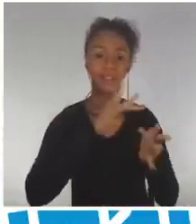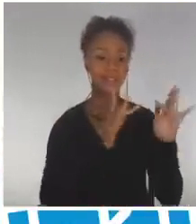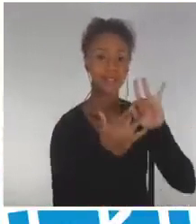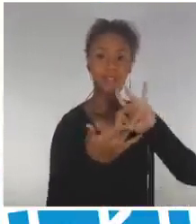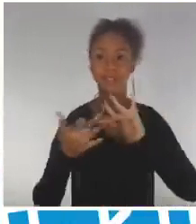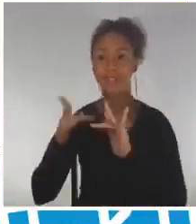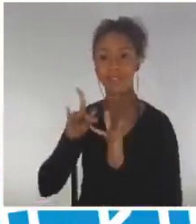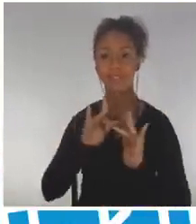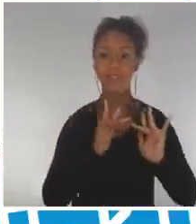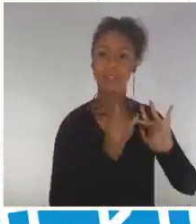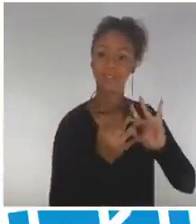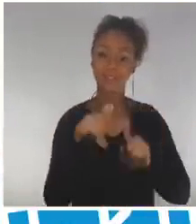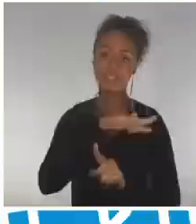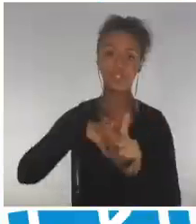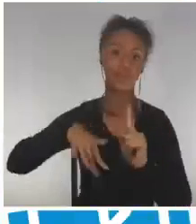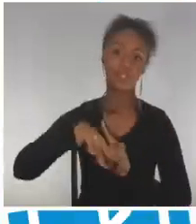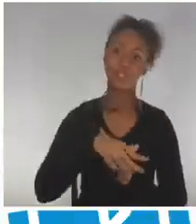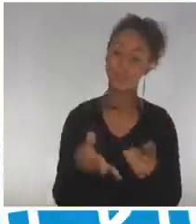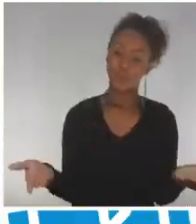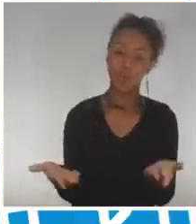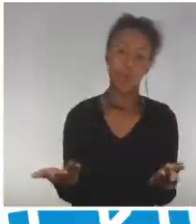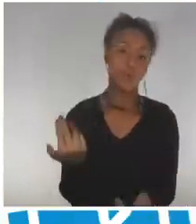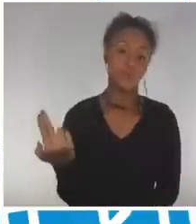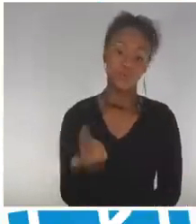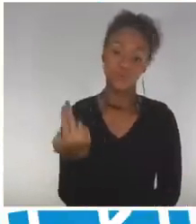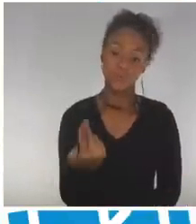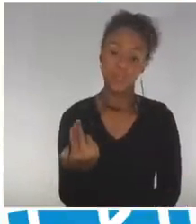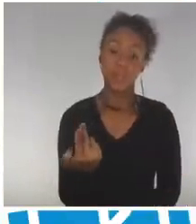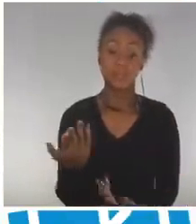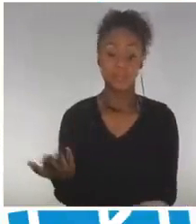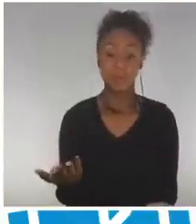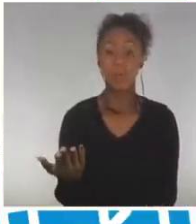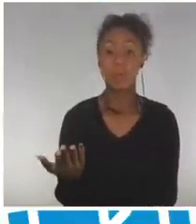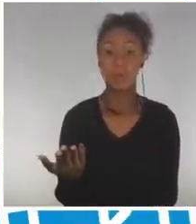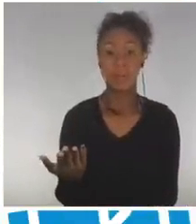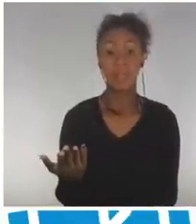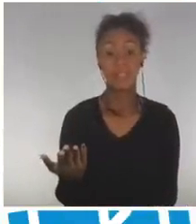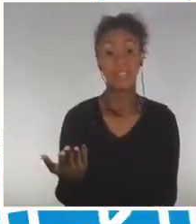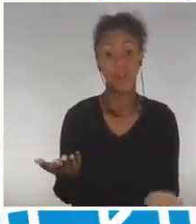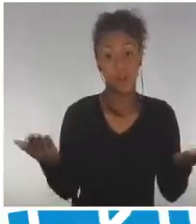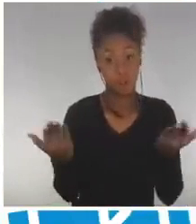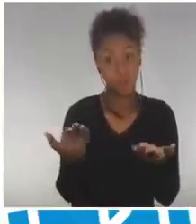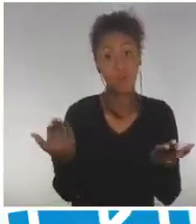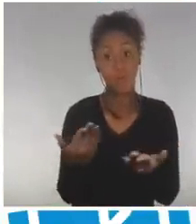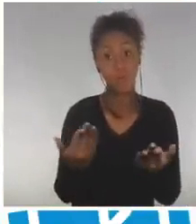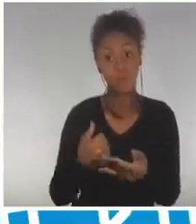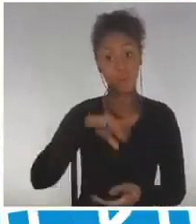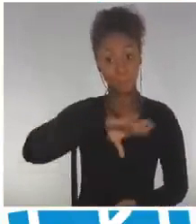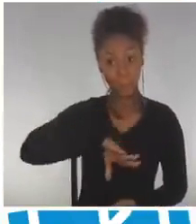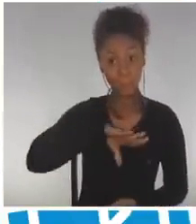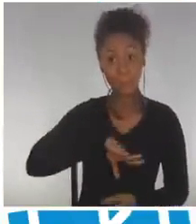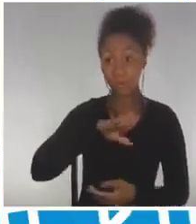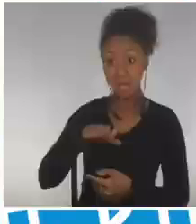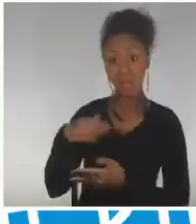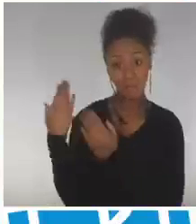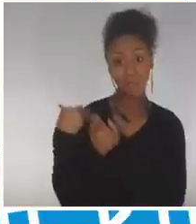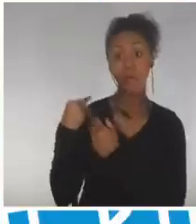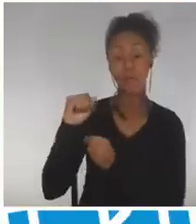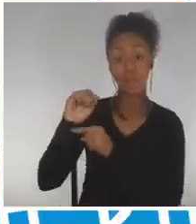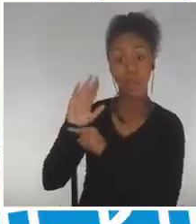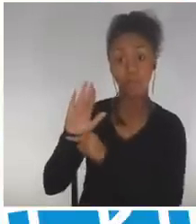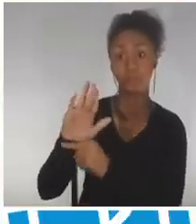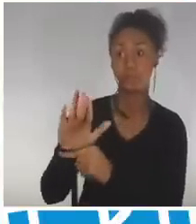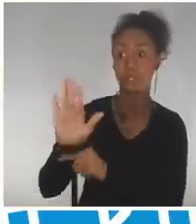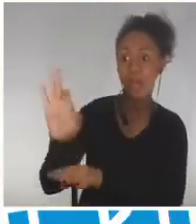mundo moderno. Língua portuguesa tem essa missão de preparar o aluno para isso. E a